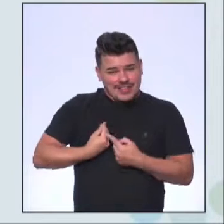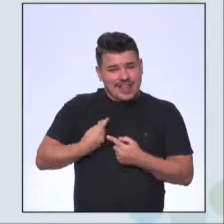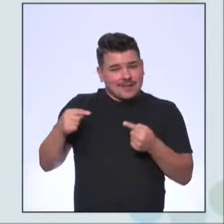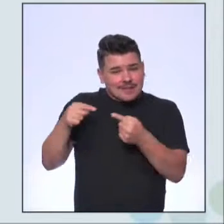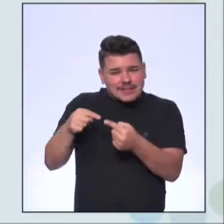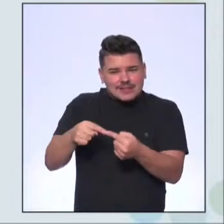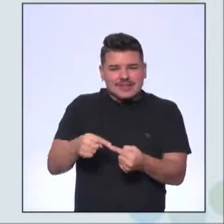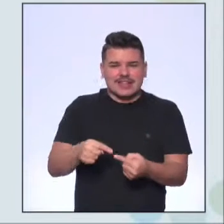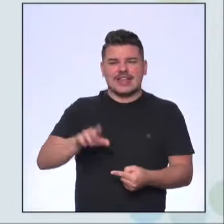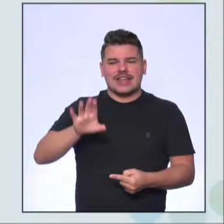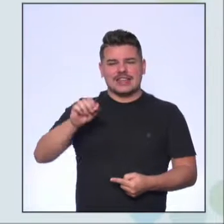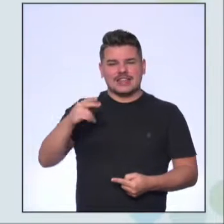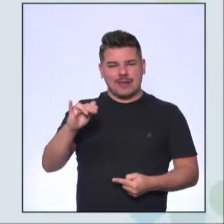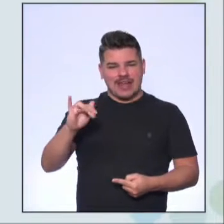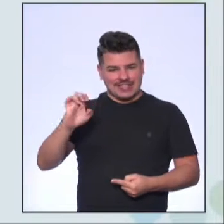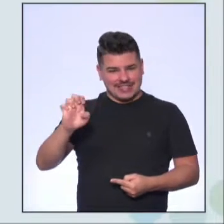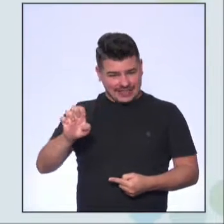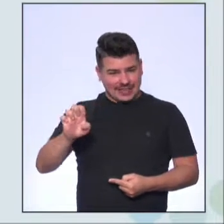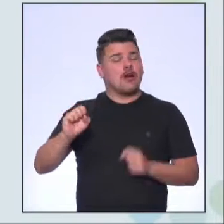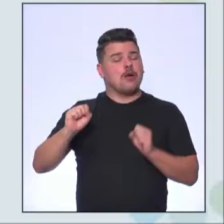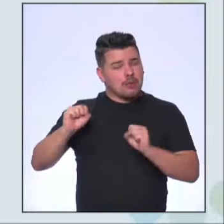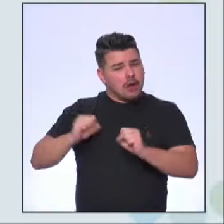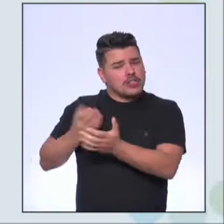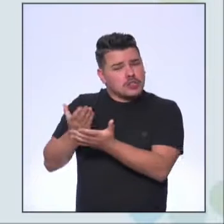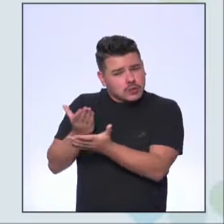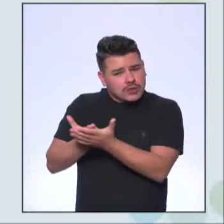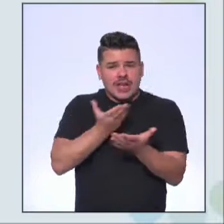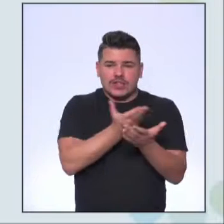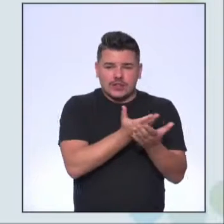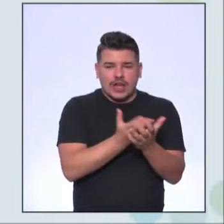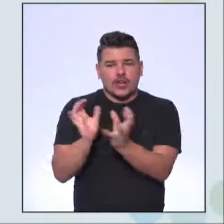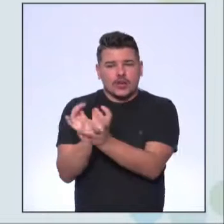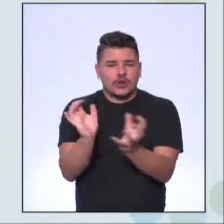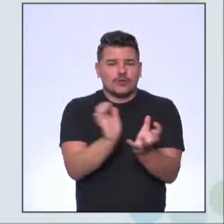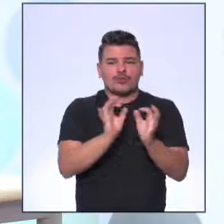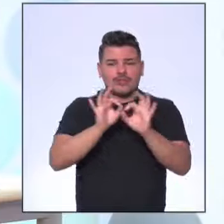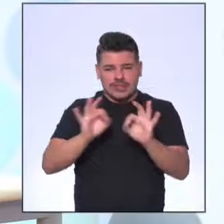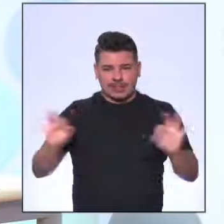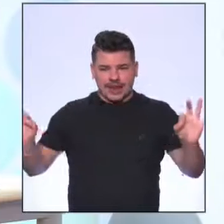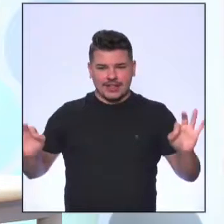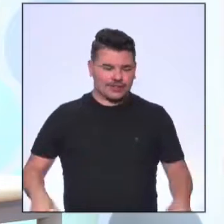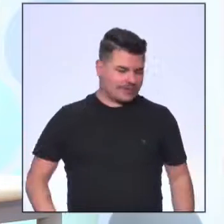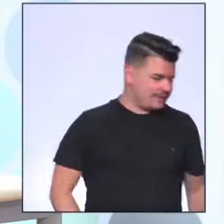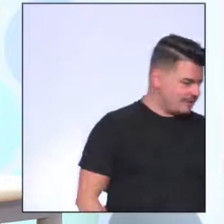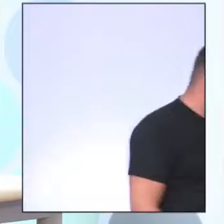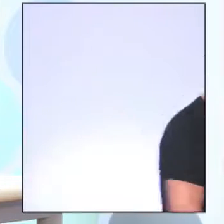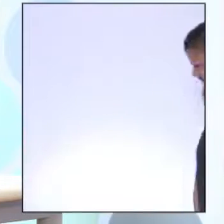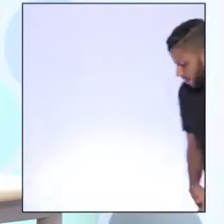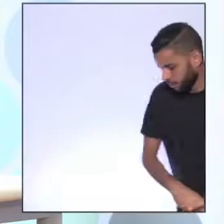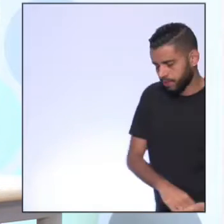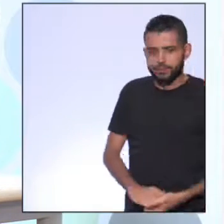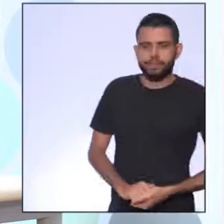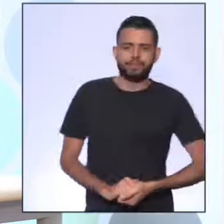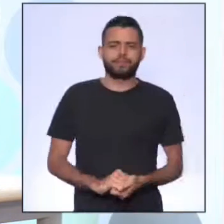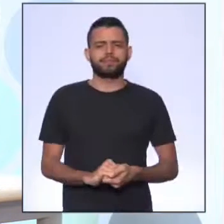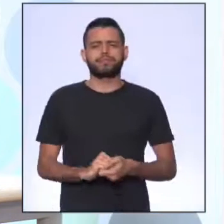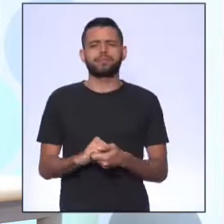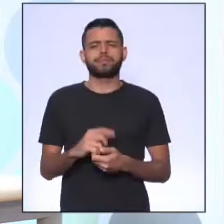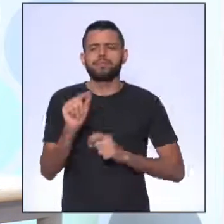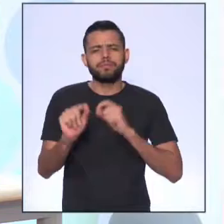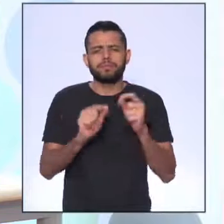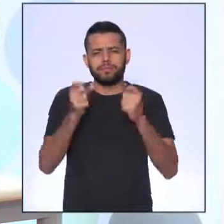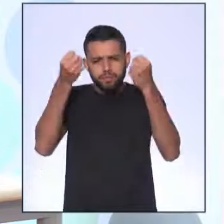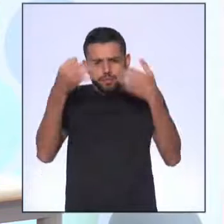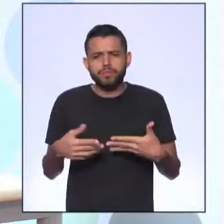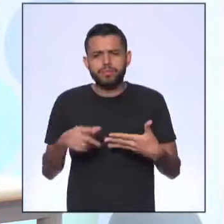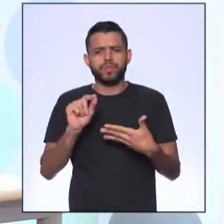espécies, e podem ser estudadas como sistemas separados. Tá? Então, o que está dizendo aí para a gente? Quando eu